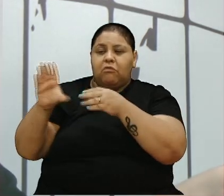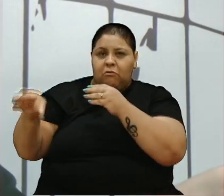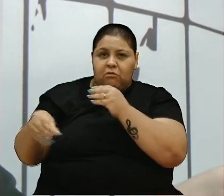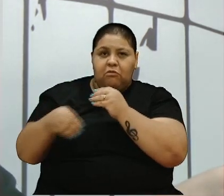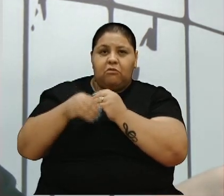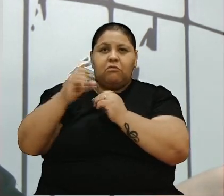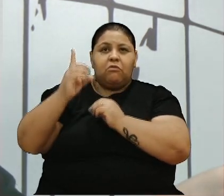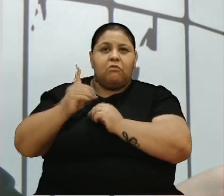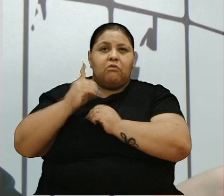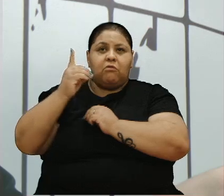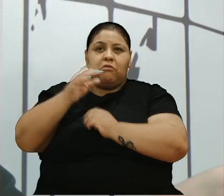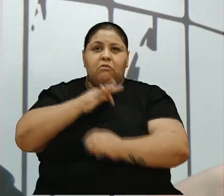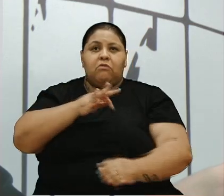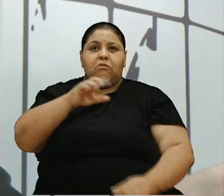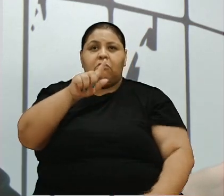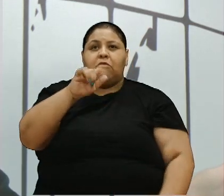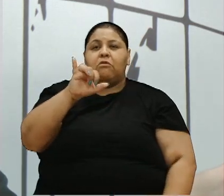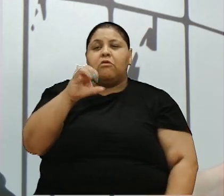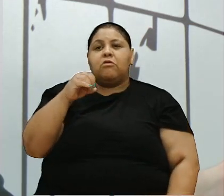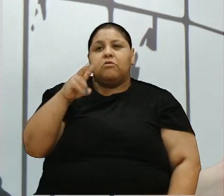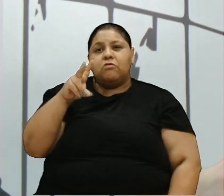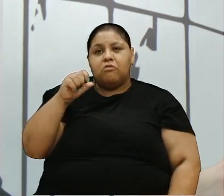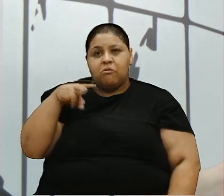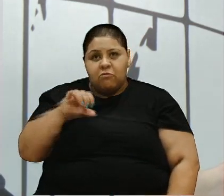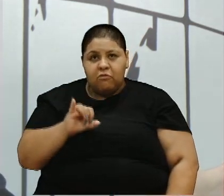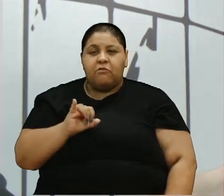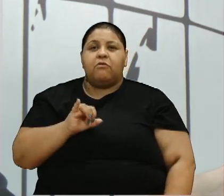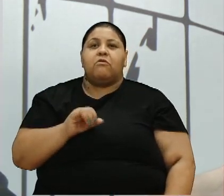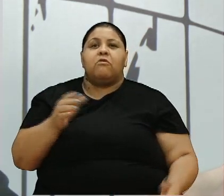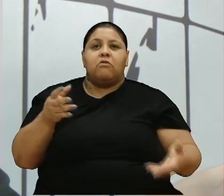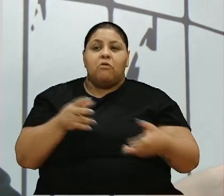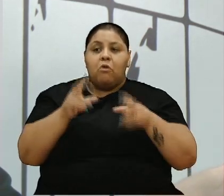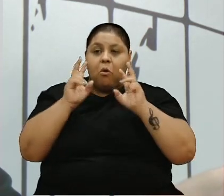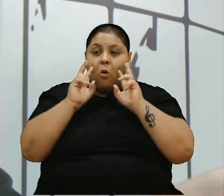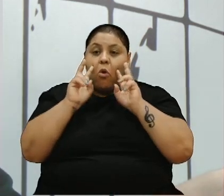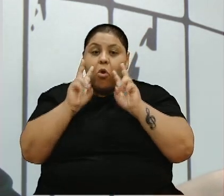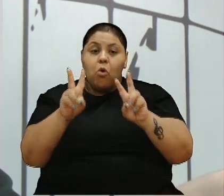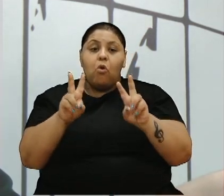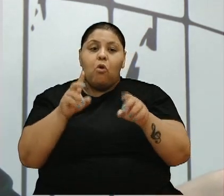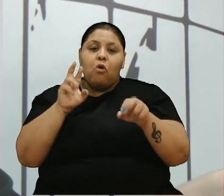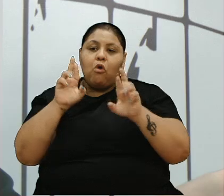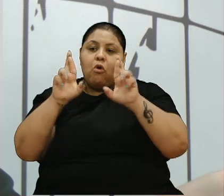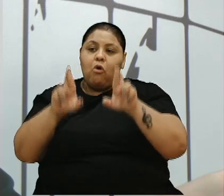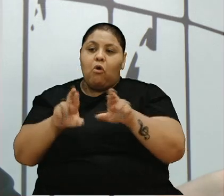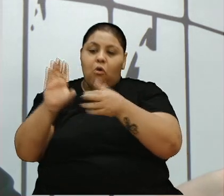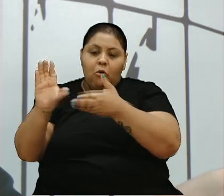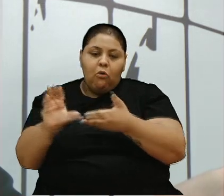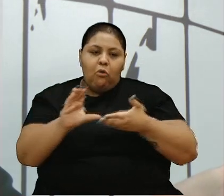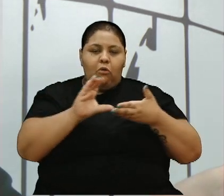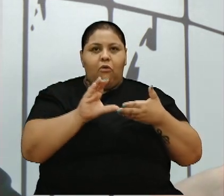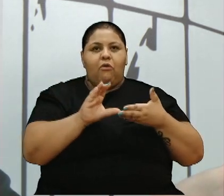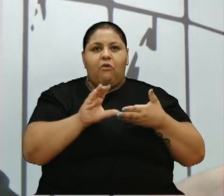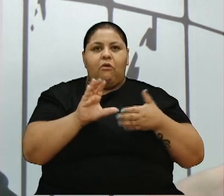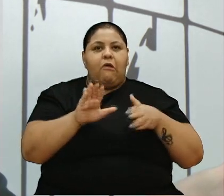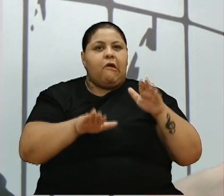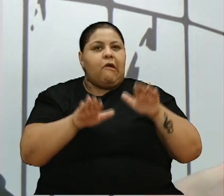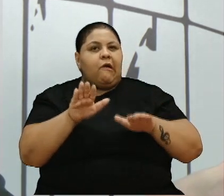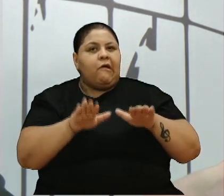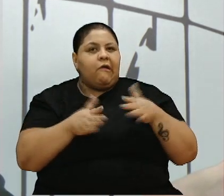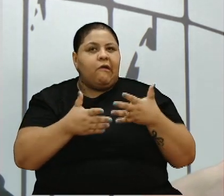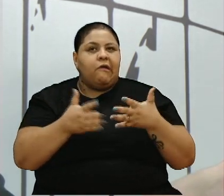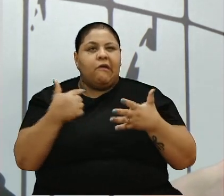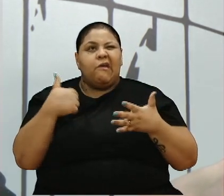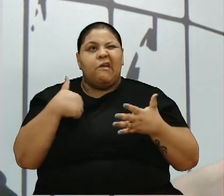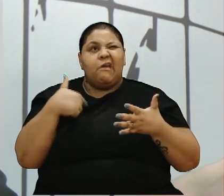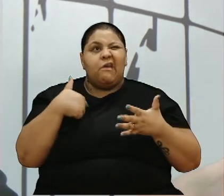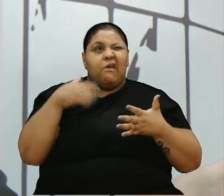do deputado federal Giovanni Cherini, então o Cherini olhou para a nossa região, destinou essa emenda e às vezes parece que eu fico